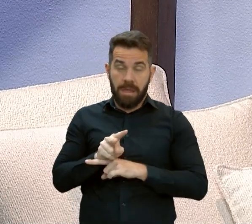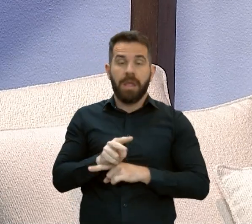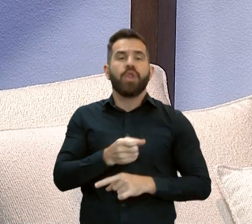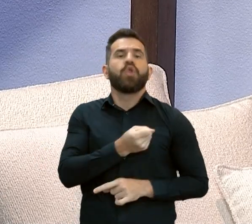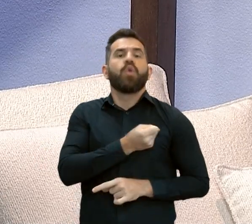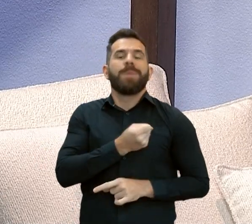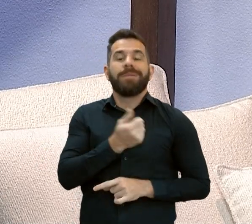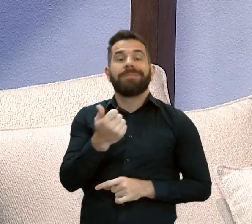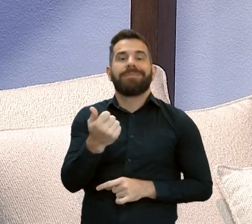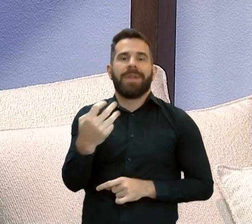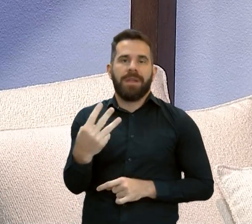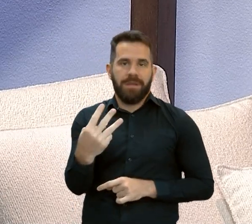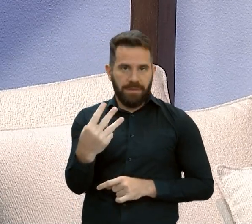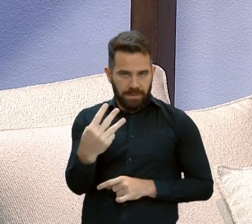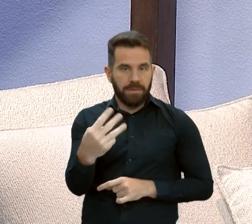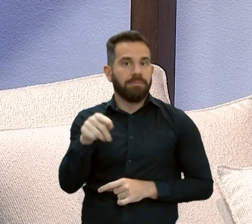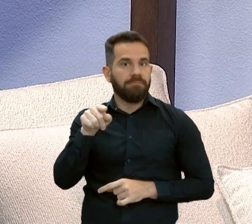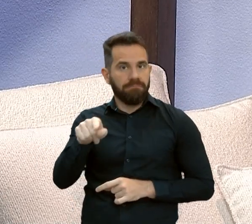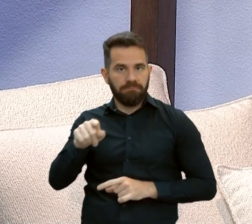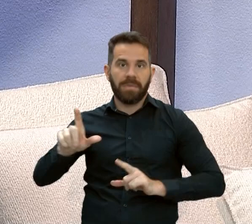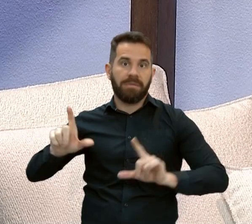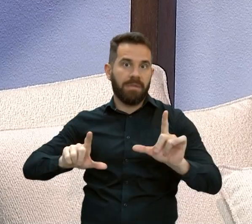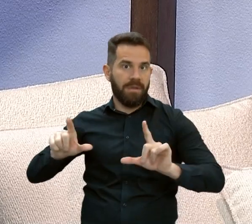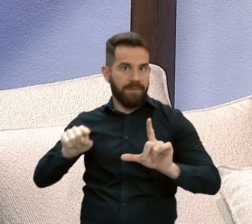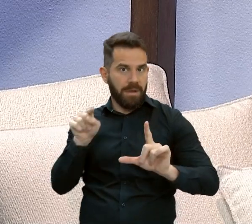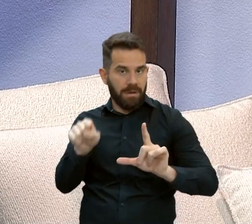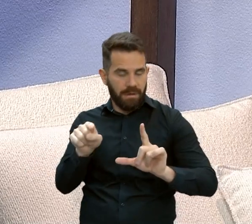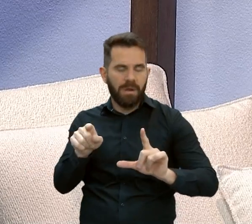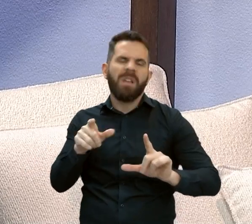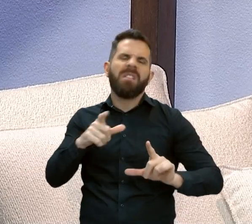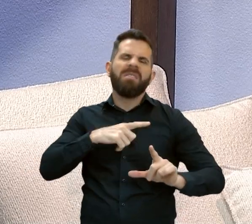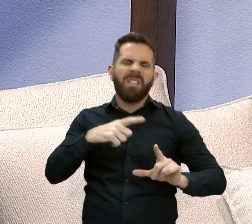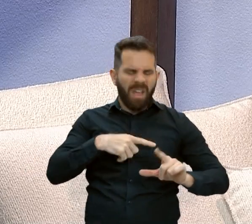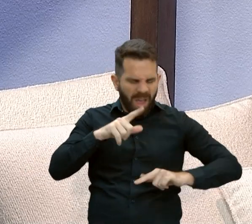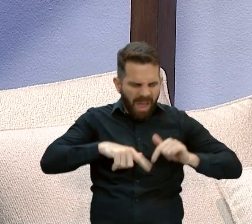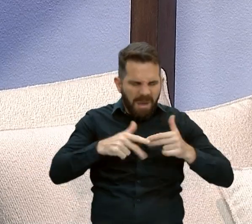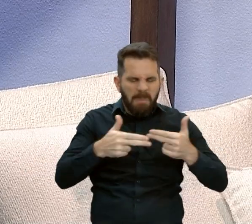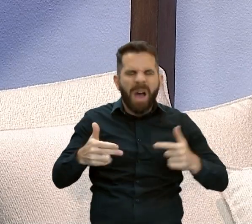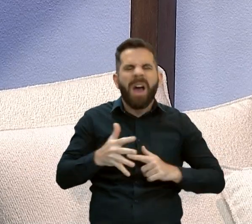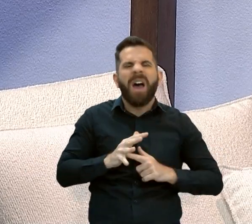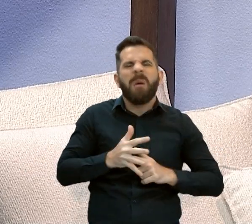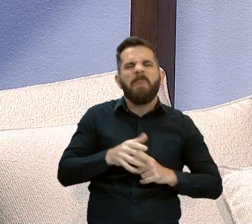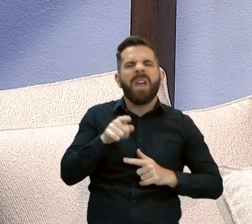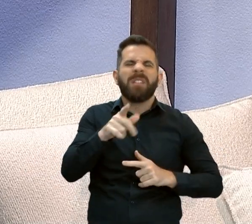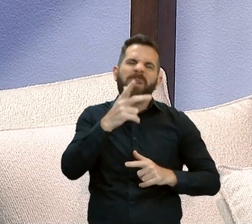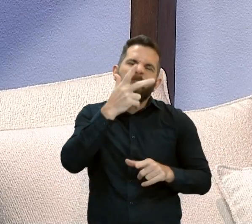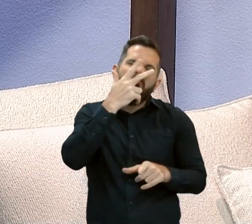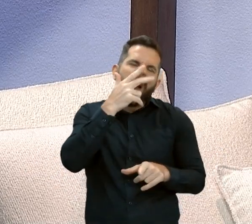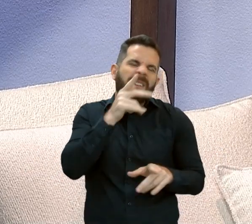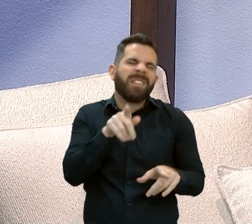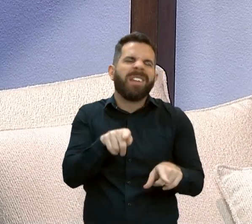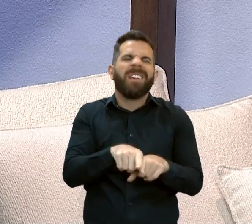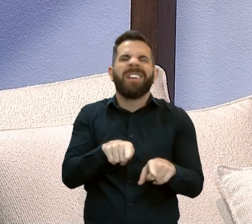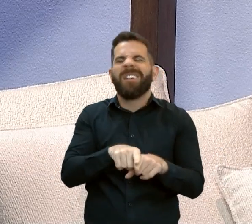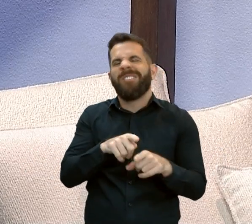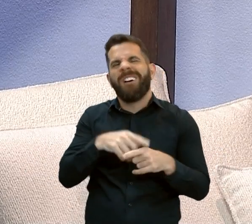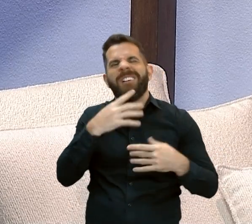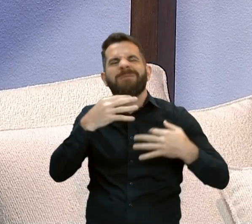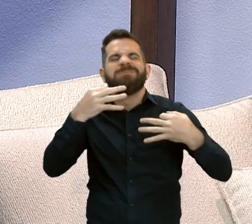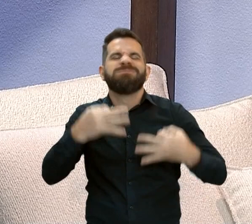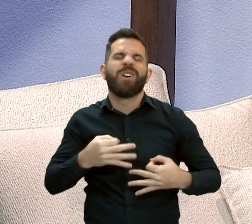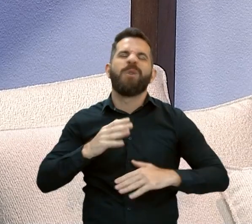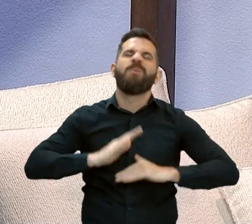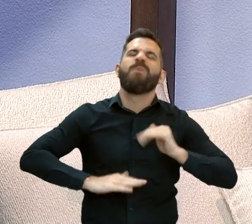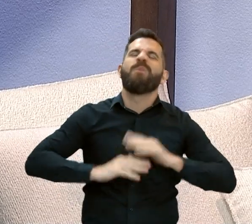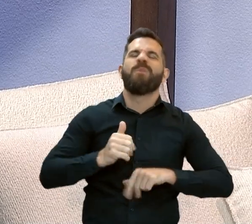e colocamos com equipamento improvisado, amador, a imagem improvisada no ar aí. Porque tínhamos que ocupar o canal,